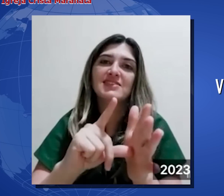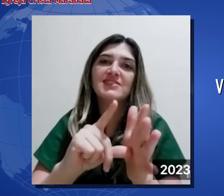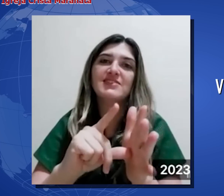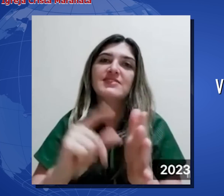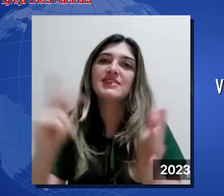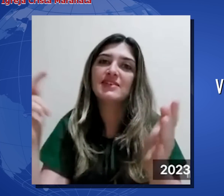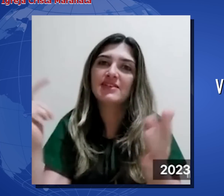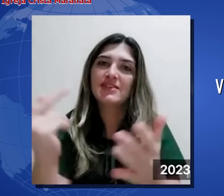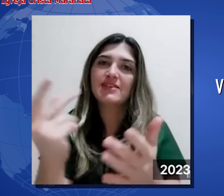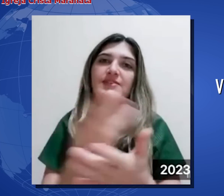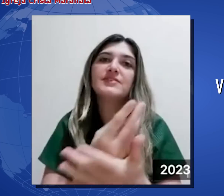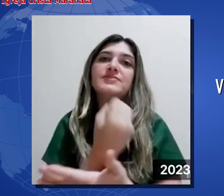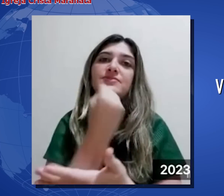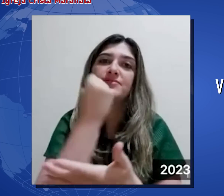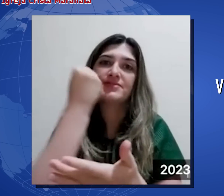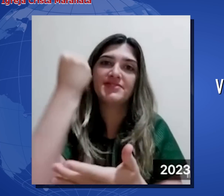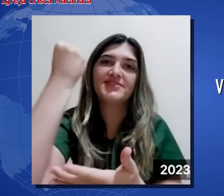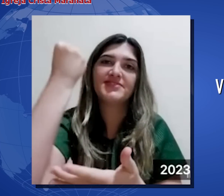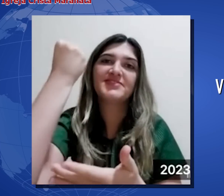Antes